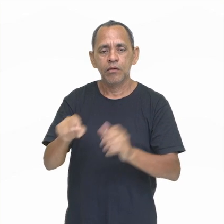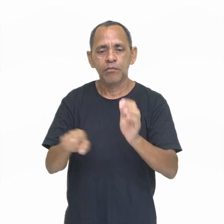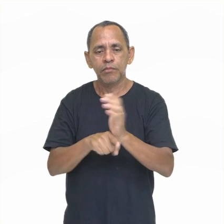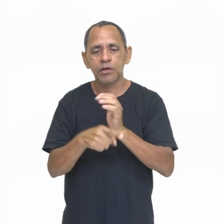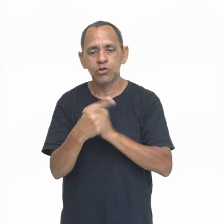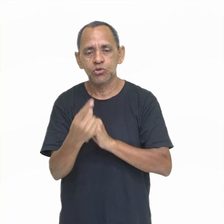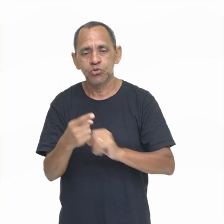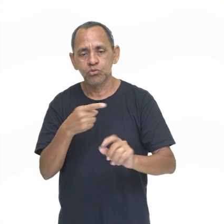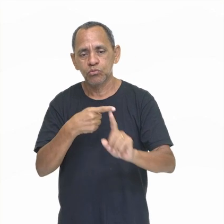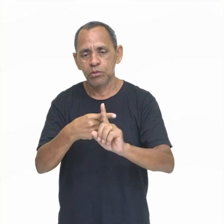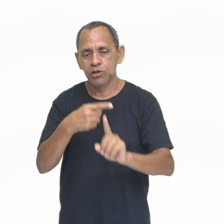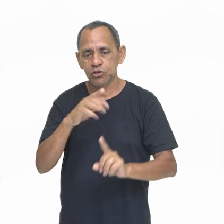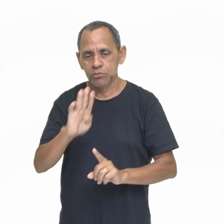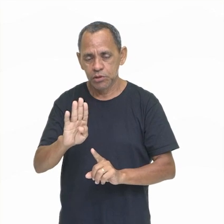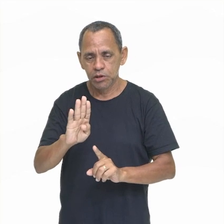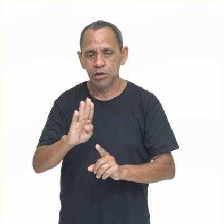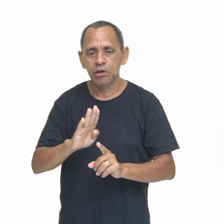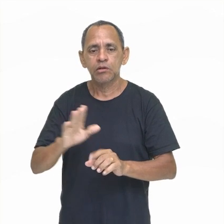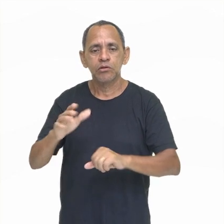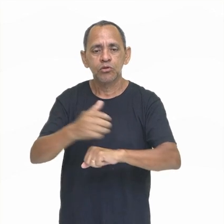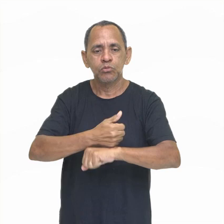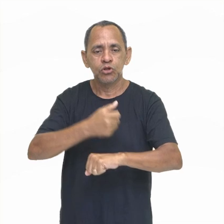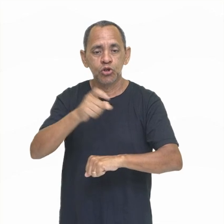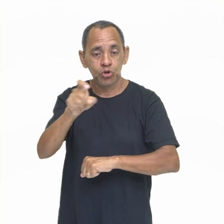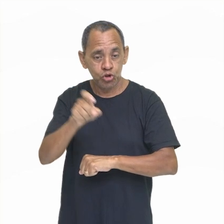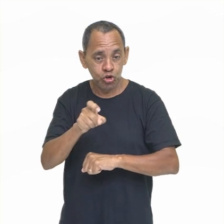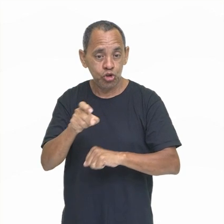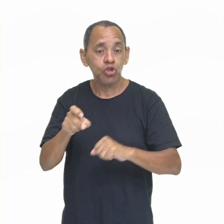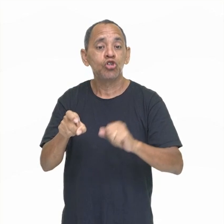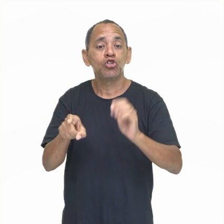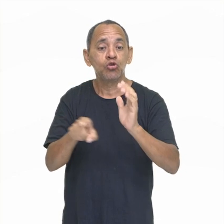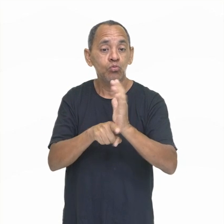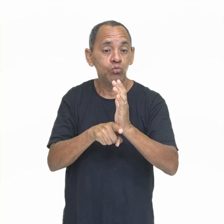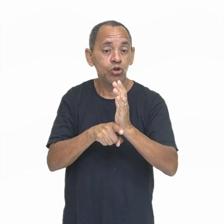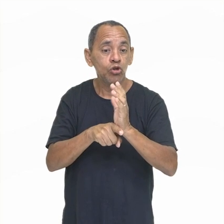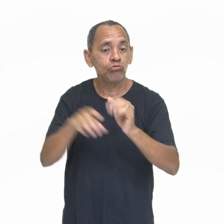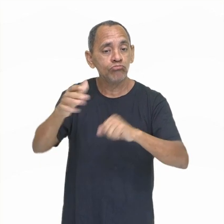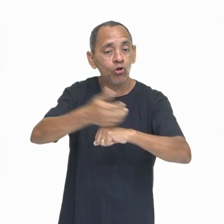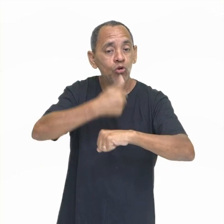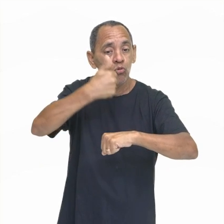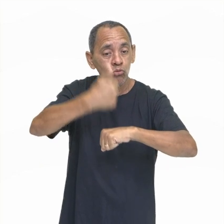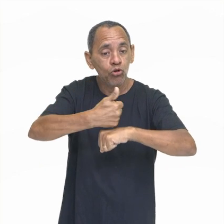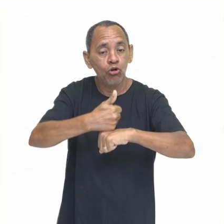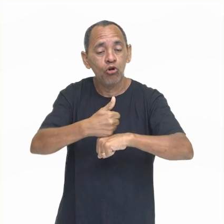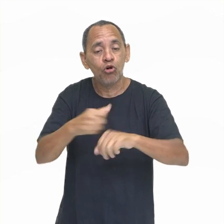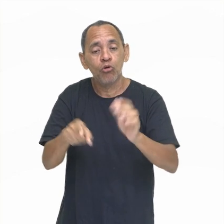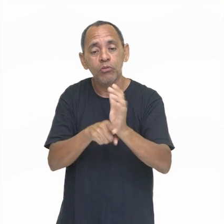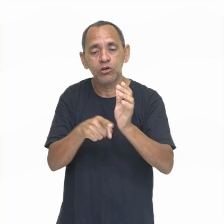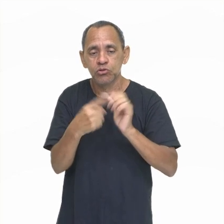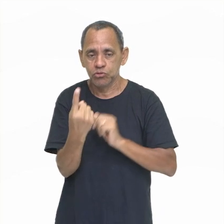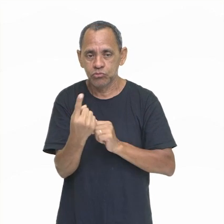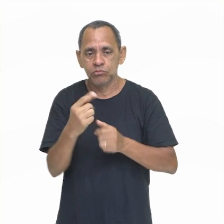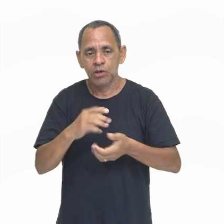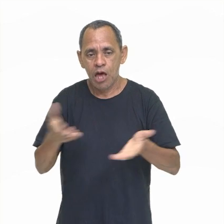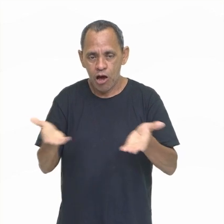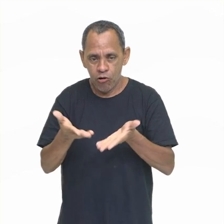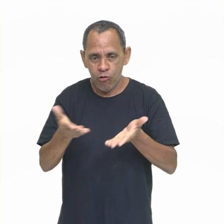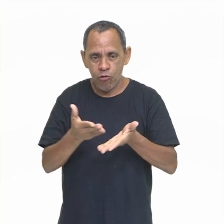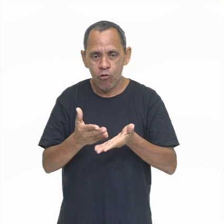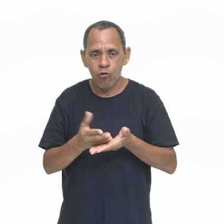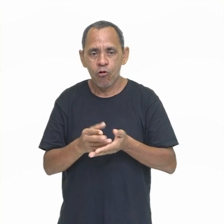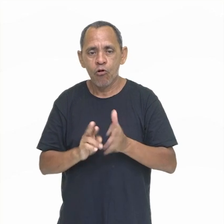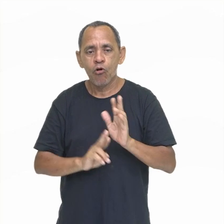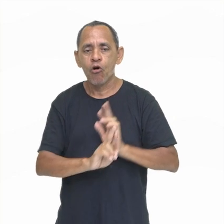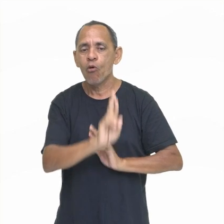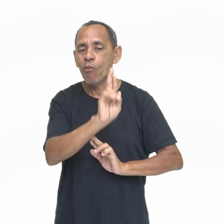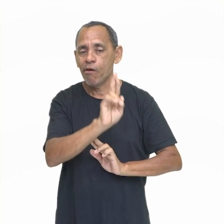substituindo X por -1 e agora o f de-1 como ele tá dizendo ali para mim